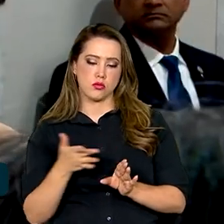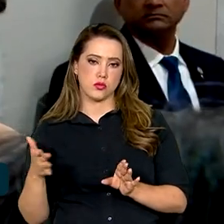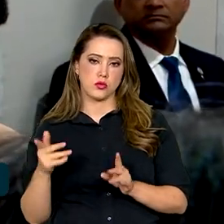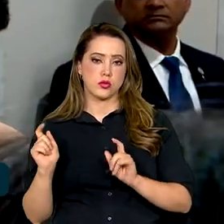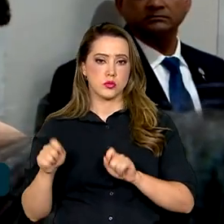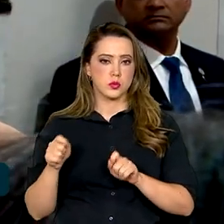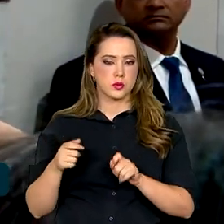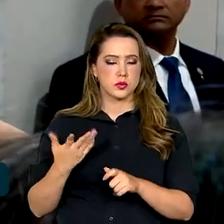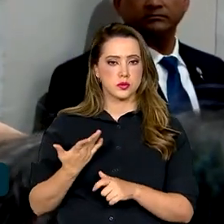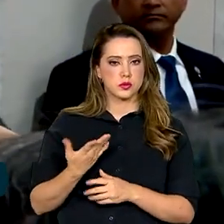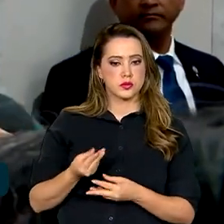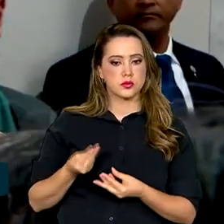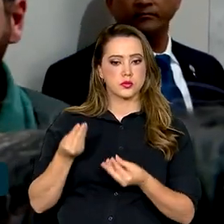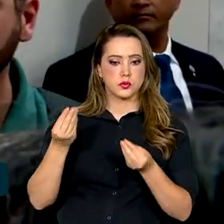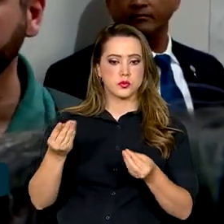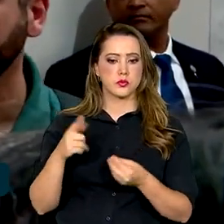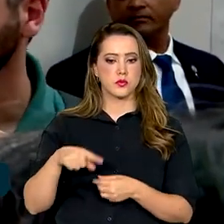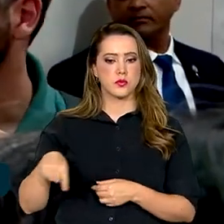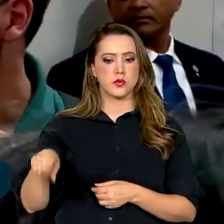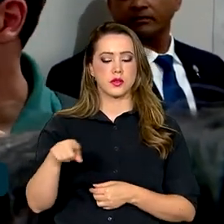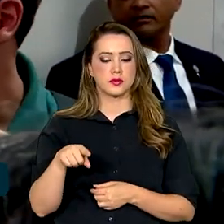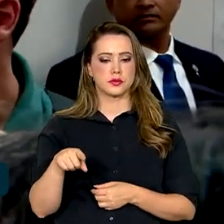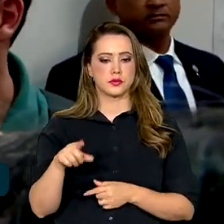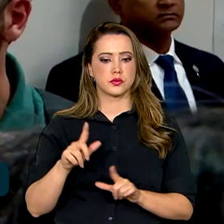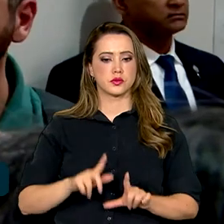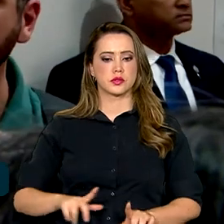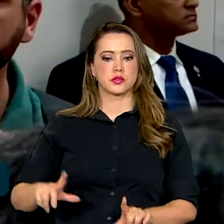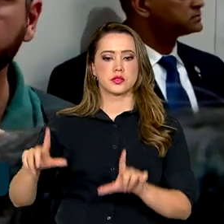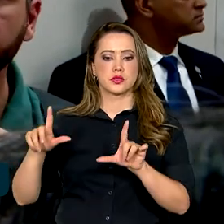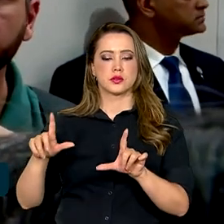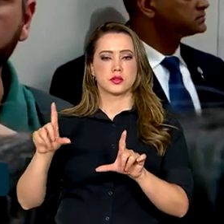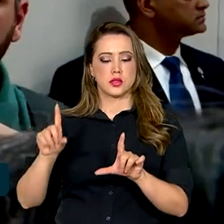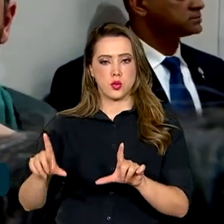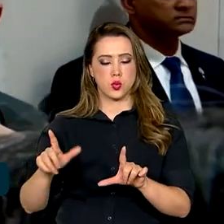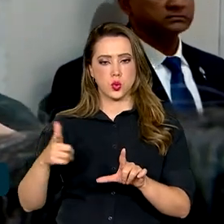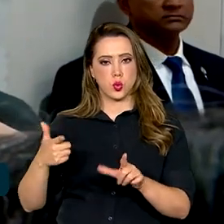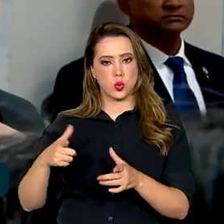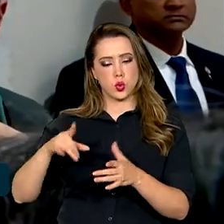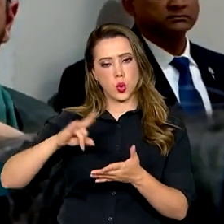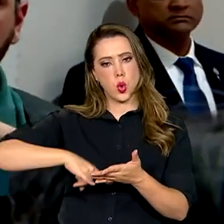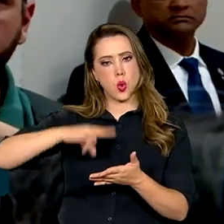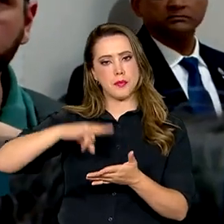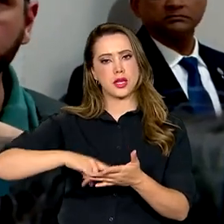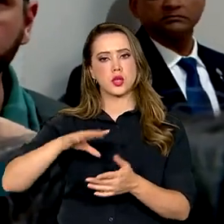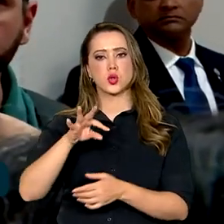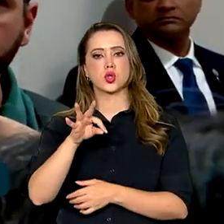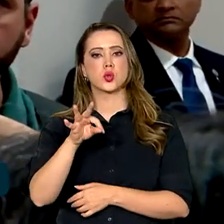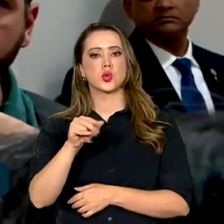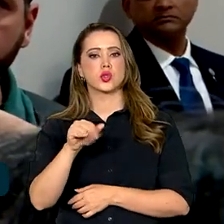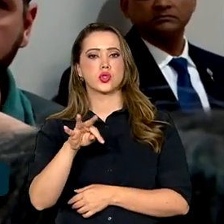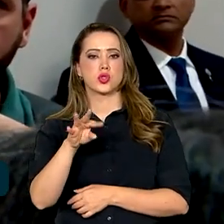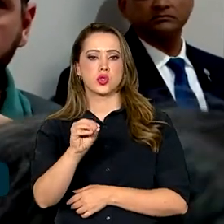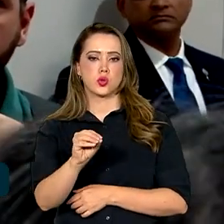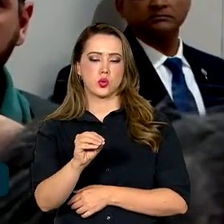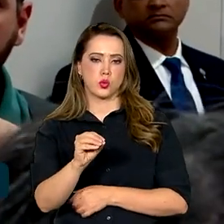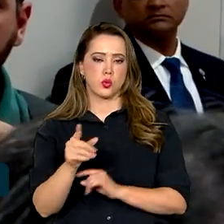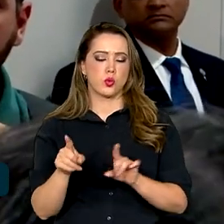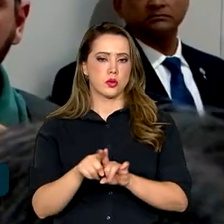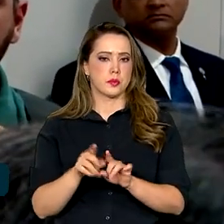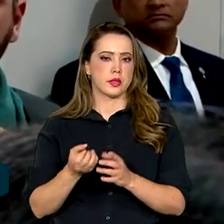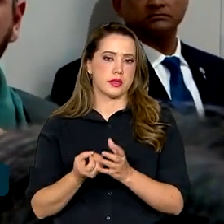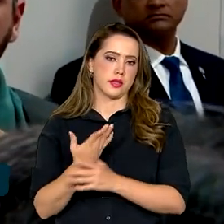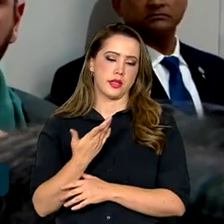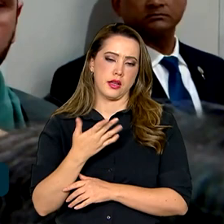para lançar esses títulos sustentáveis, mas não apenas isso, para financiar a geração de